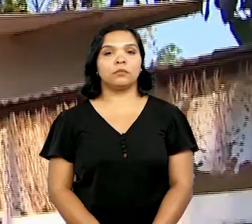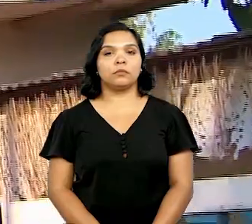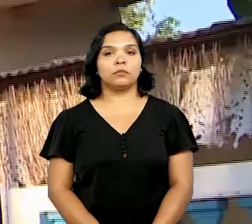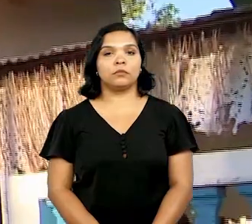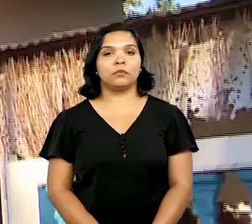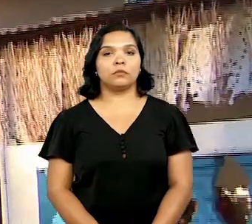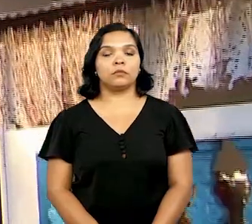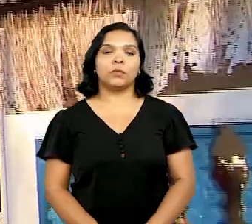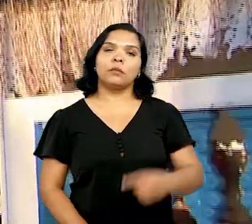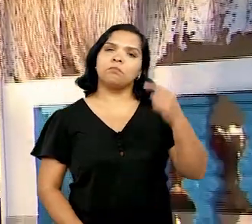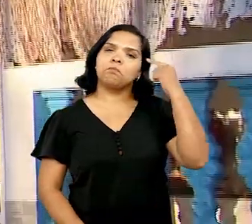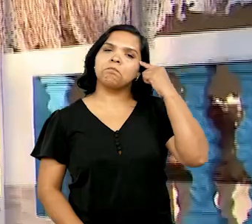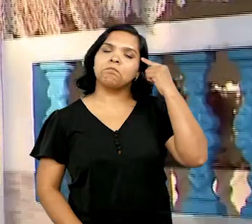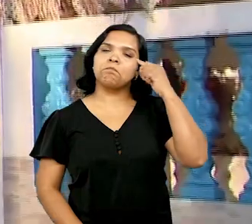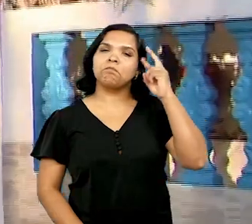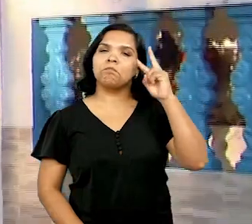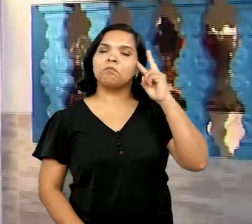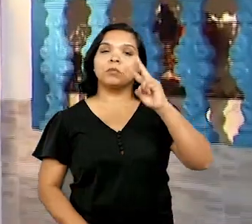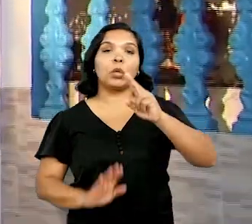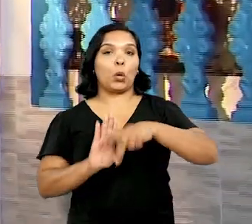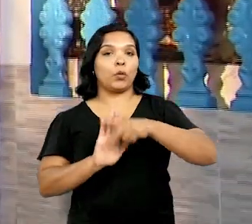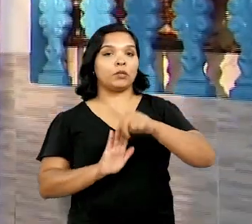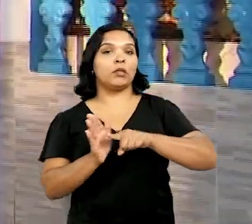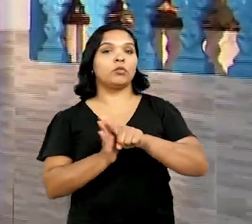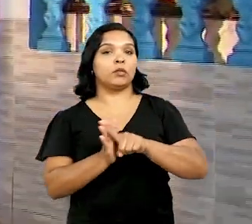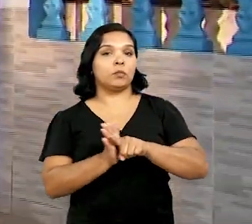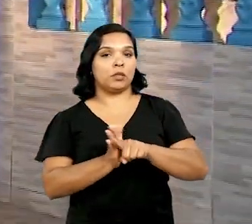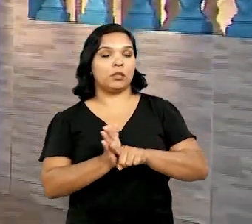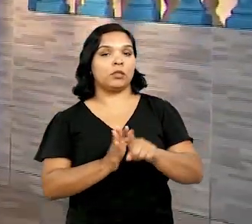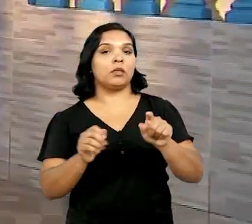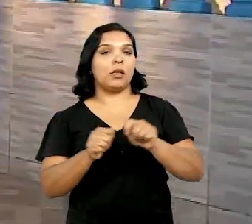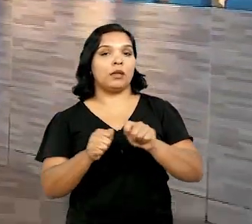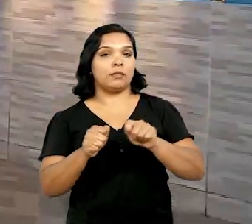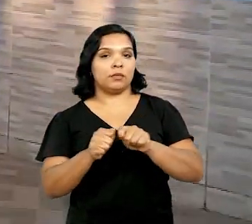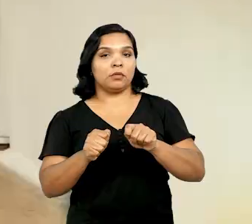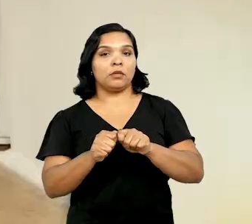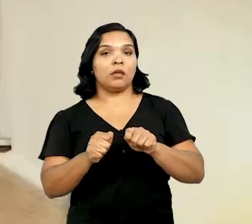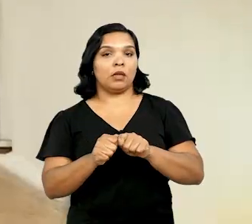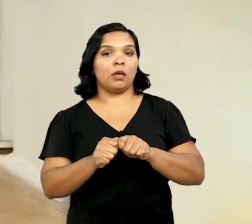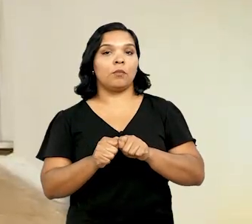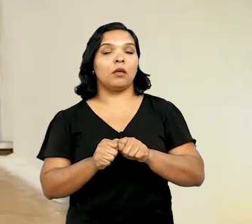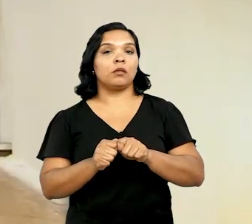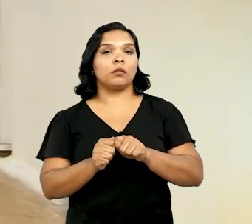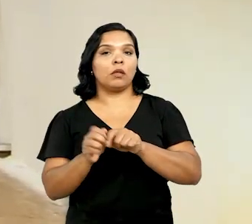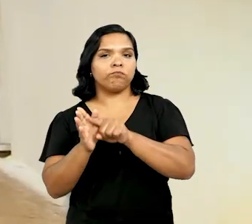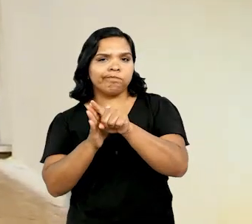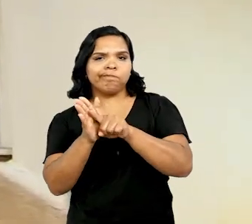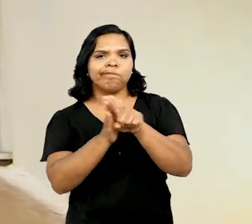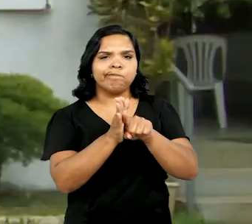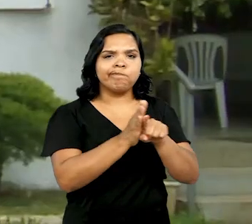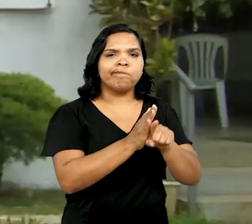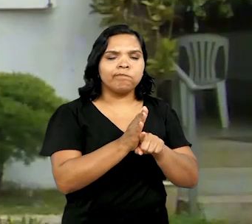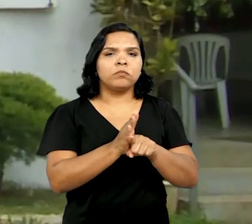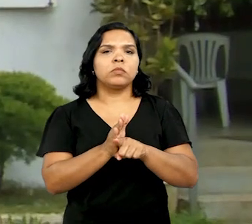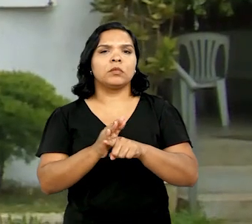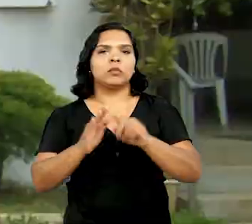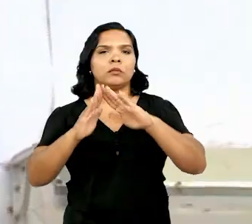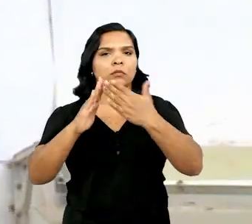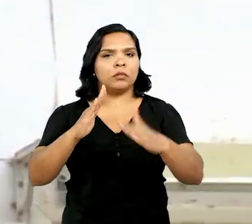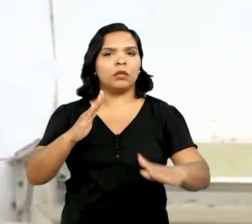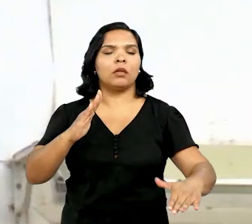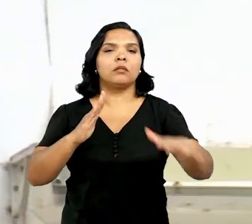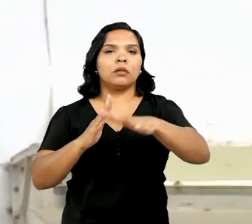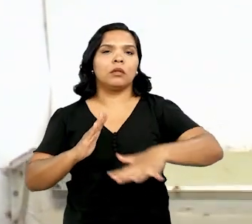Está na minha eterna memória o projeto de pesquisa que realizamos do mapeamento de